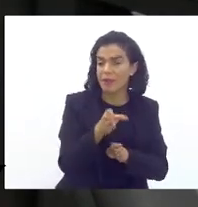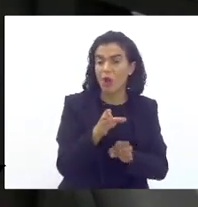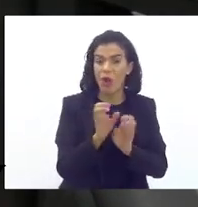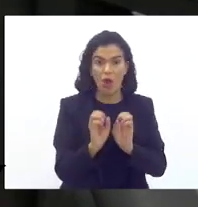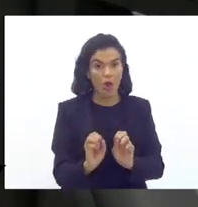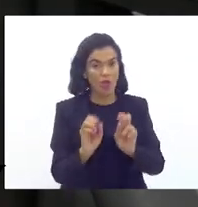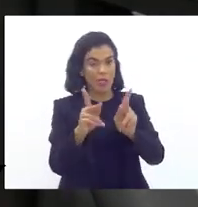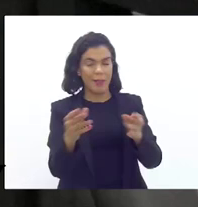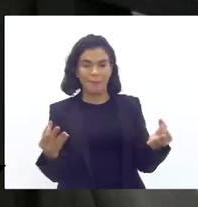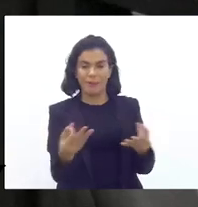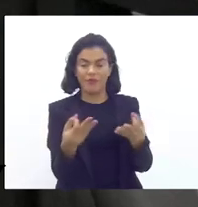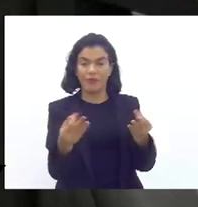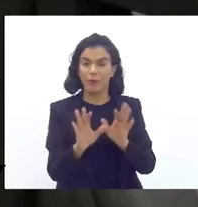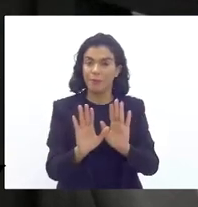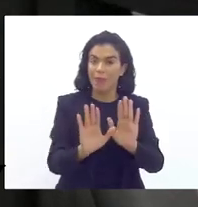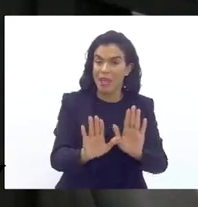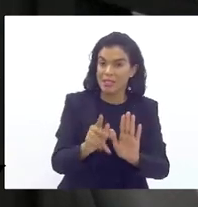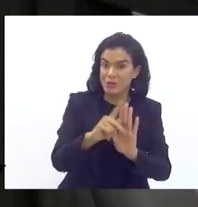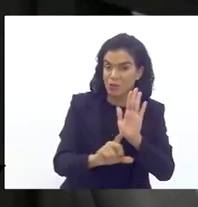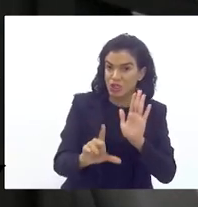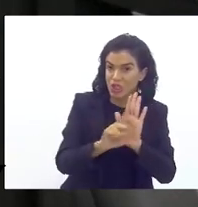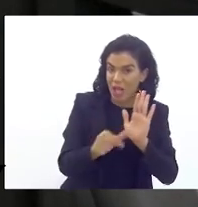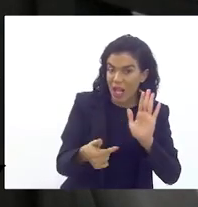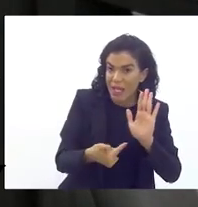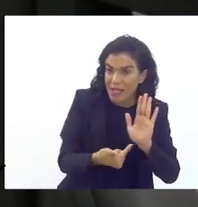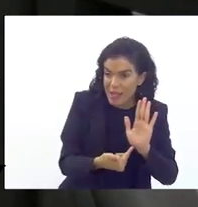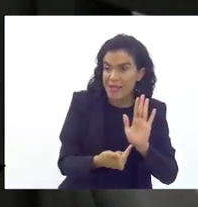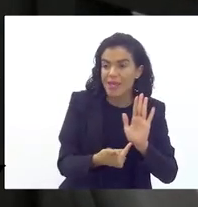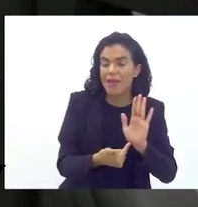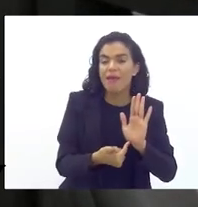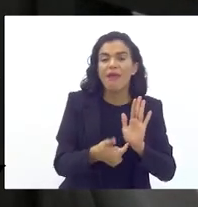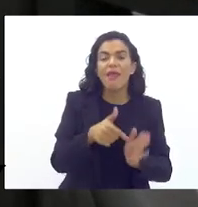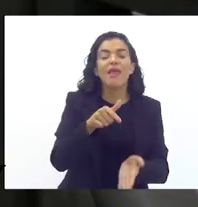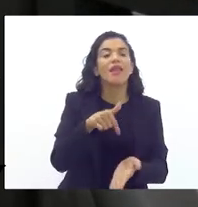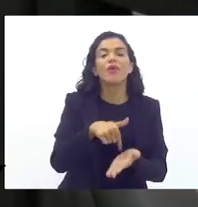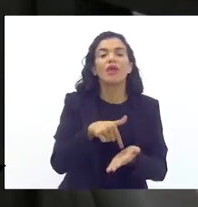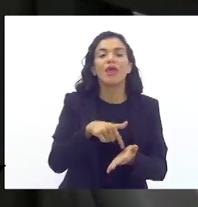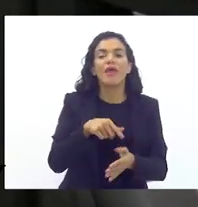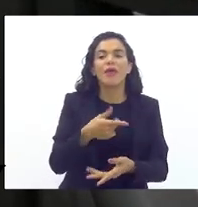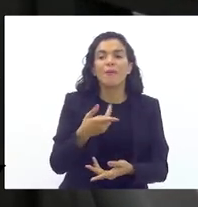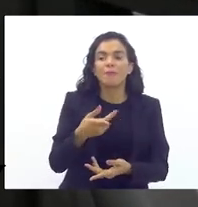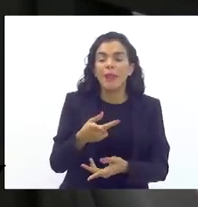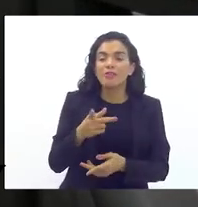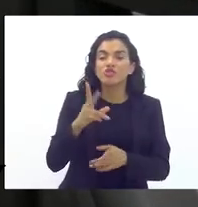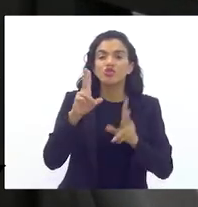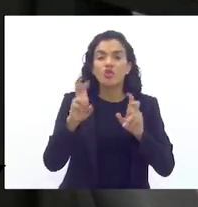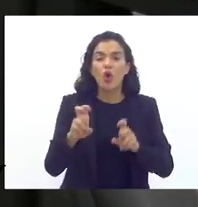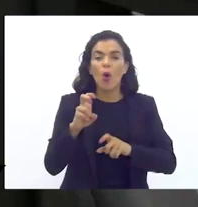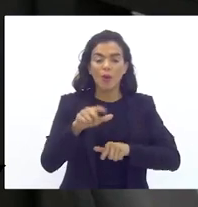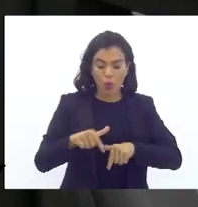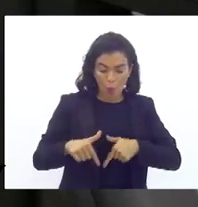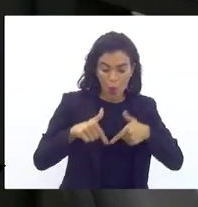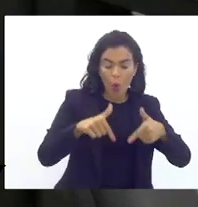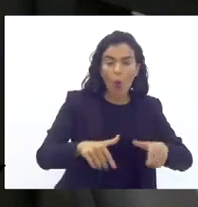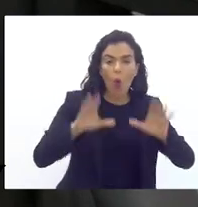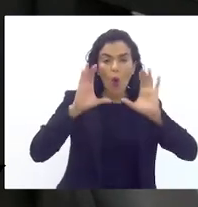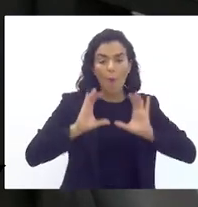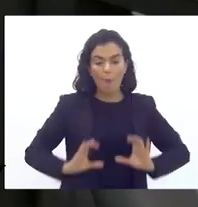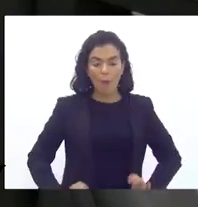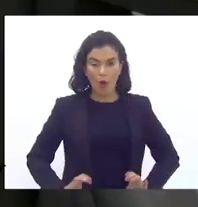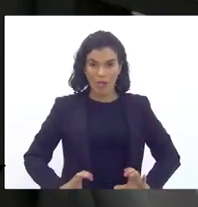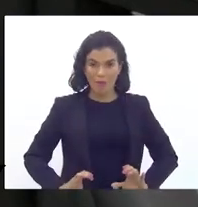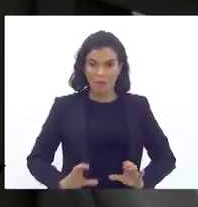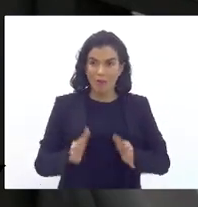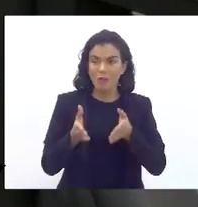Ok Isso é perfeito esse projeto de lei fixa procedimentos autoridade policial para efetivação de